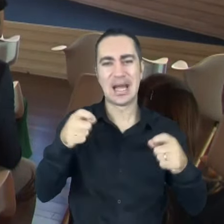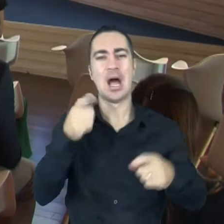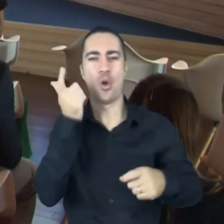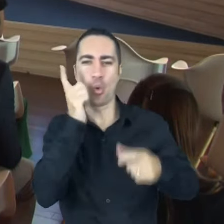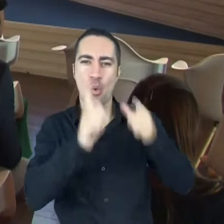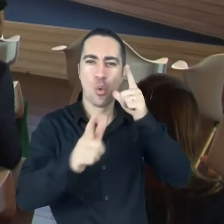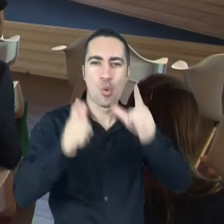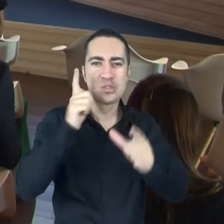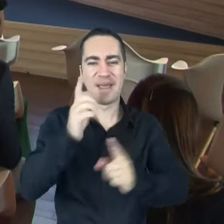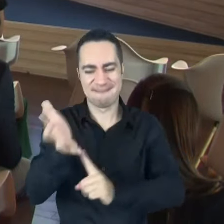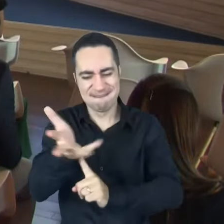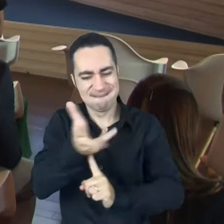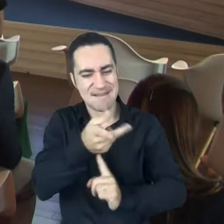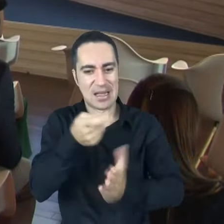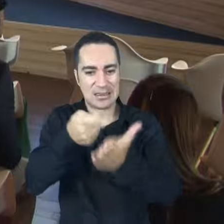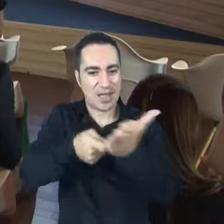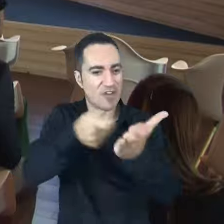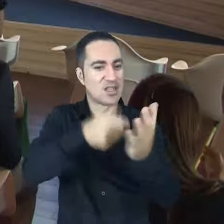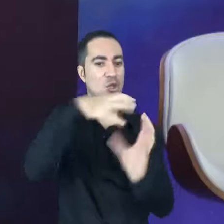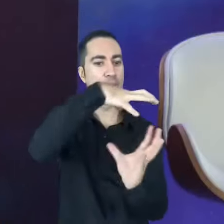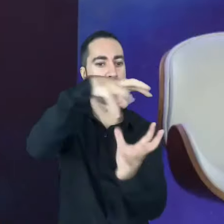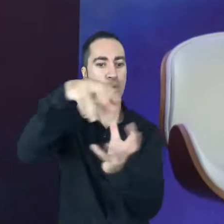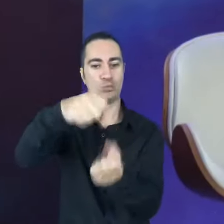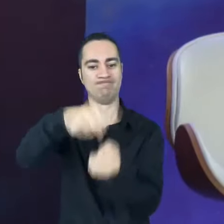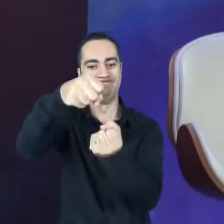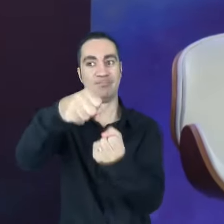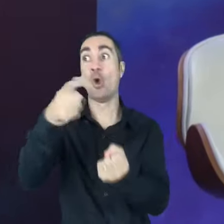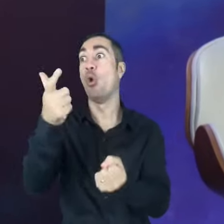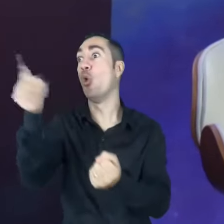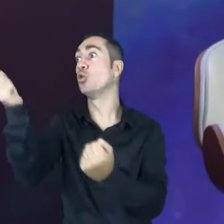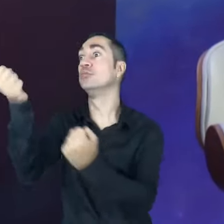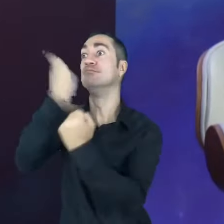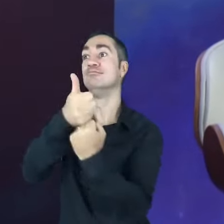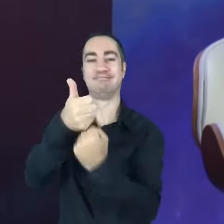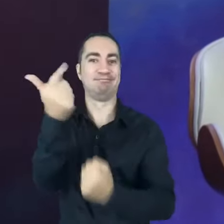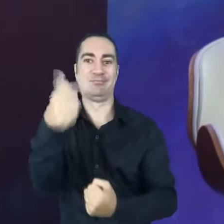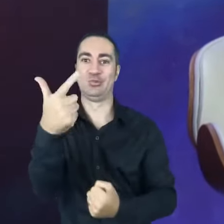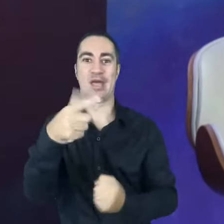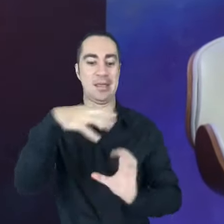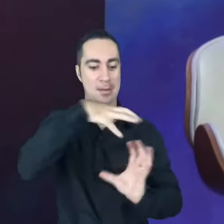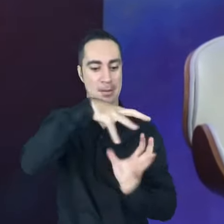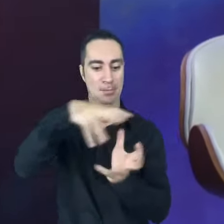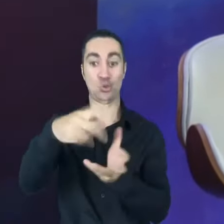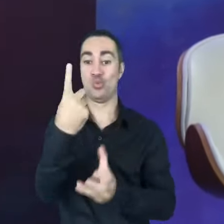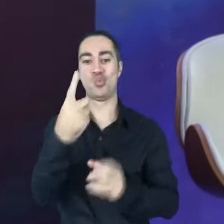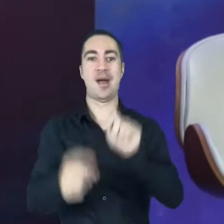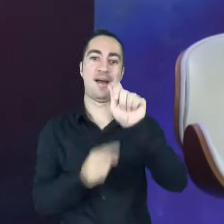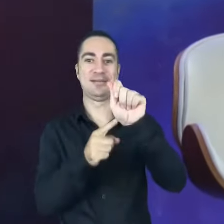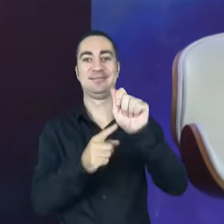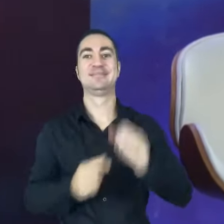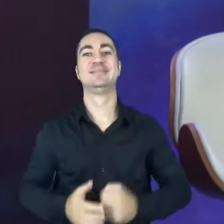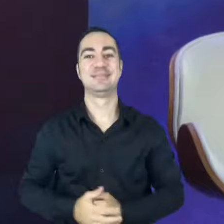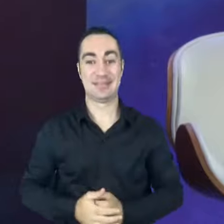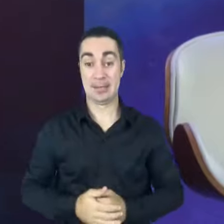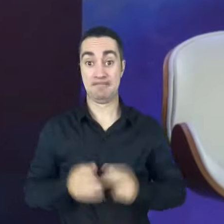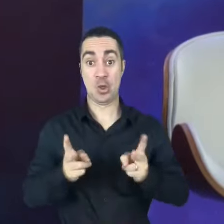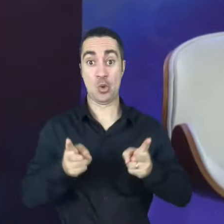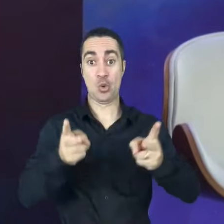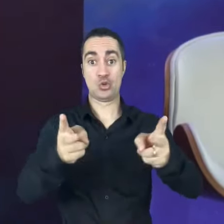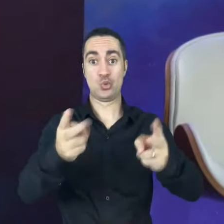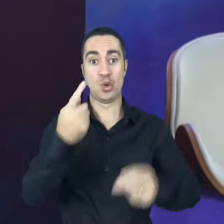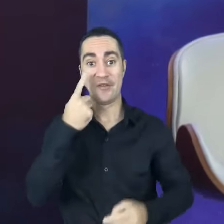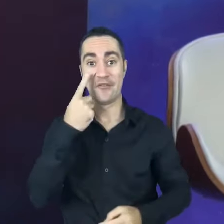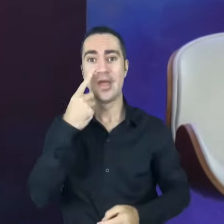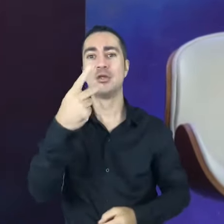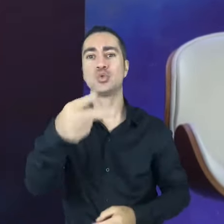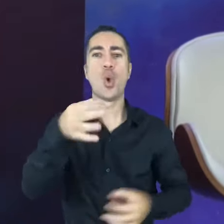defendendo o nosso planeta. Afinal de contas, não temos planeta B, né? Vamos lutar pelo planeta A. Então, na sequência aqui, a gente quer ver o que vocês votaram,